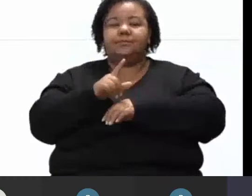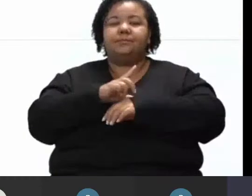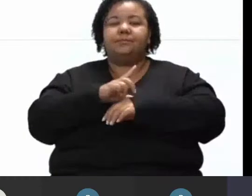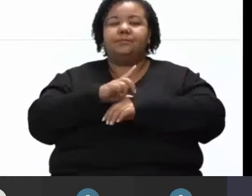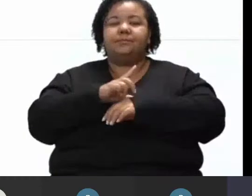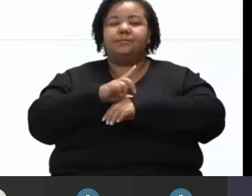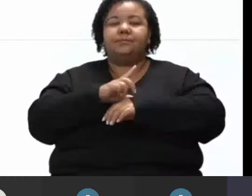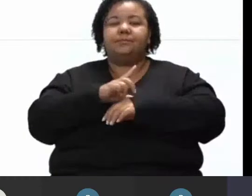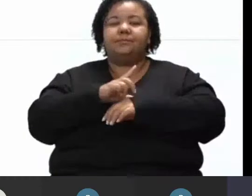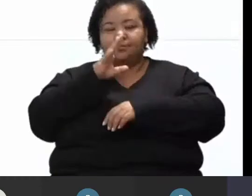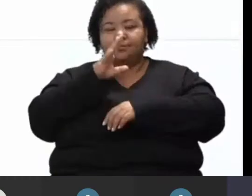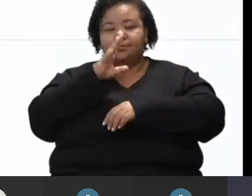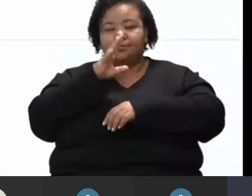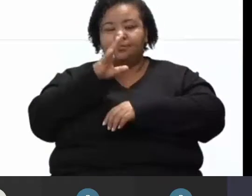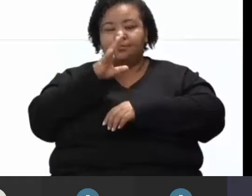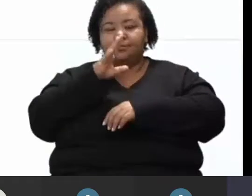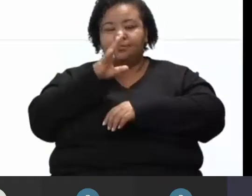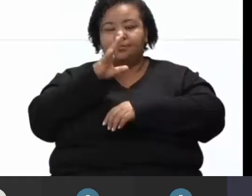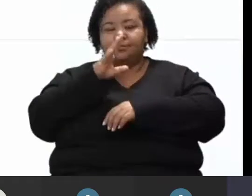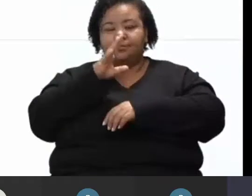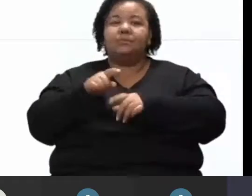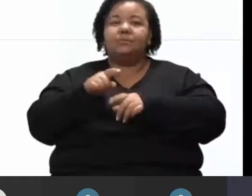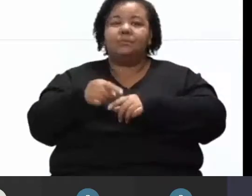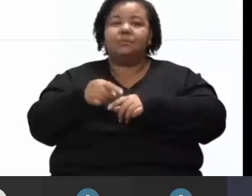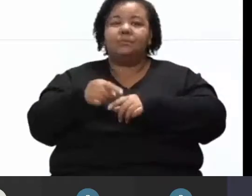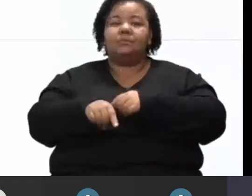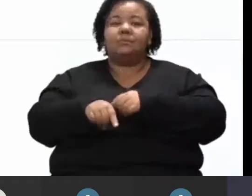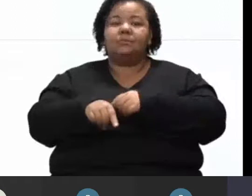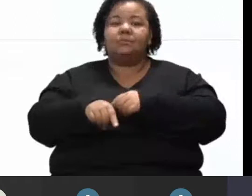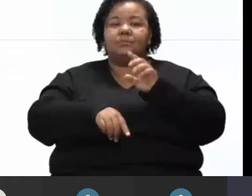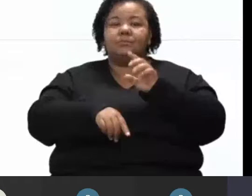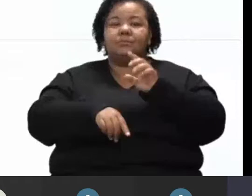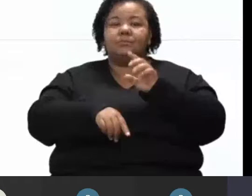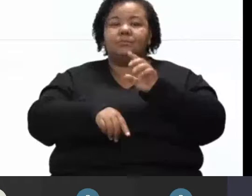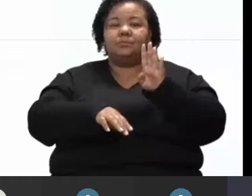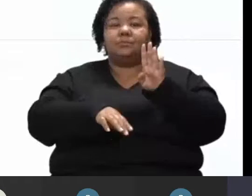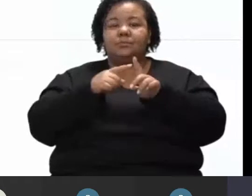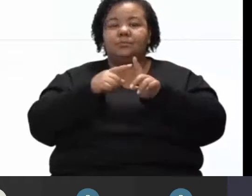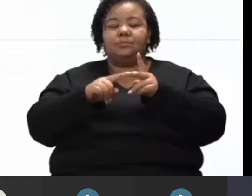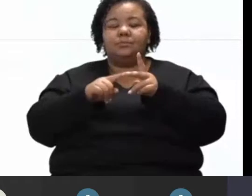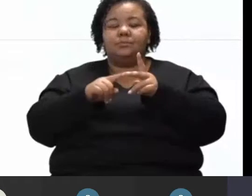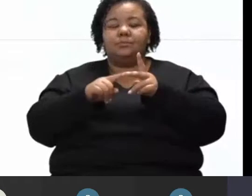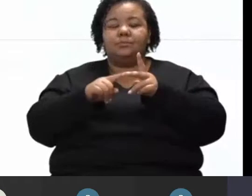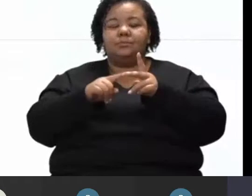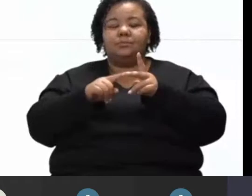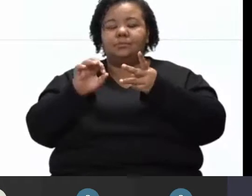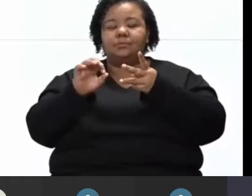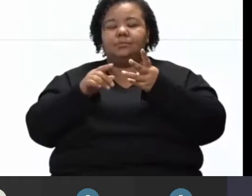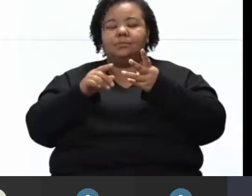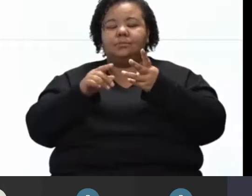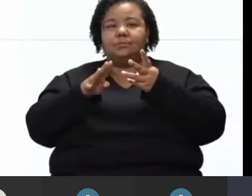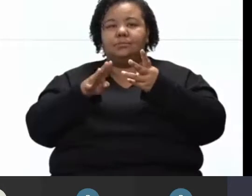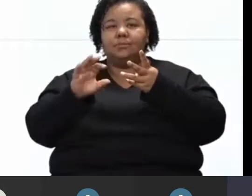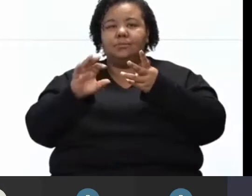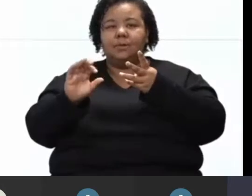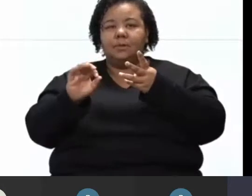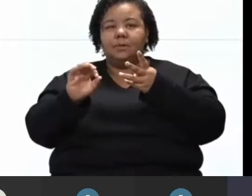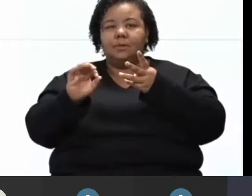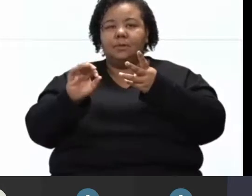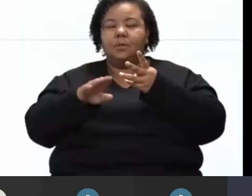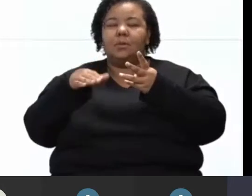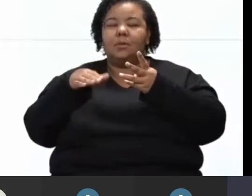vai observar em quais objetivas? Nas objetivas de 4, de 10 e de 40. Então,